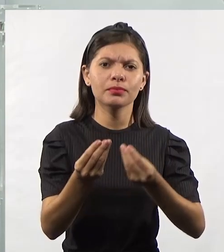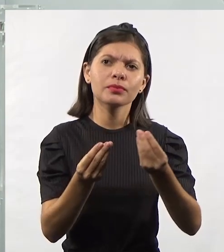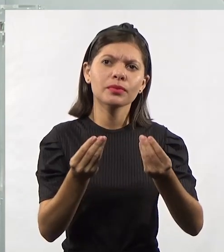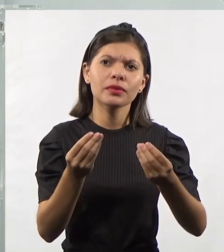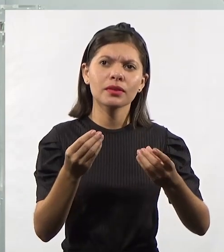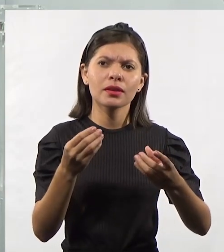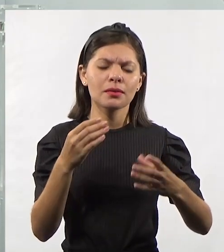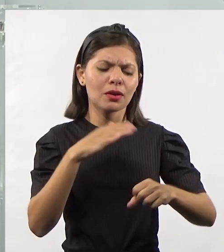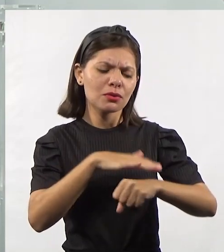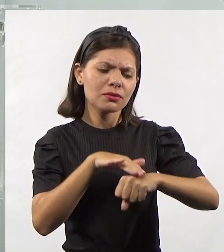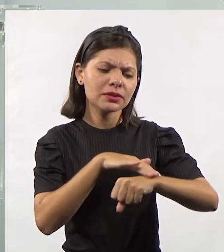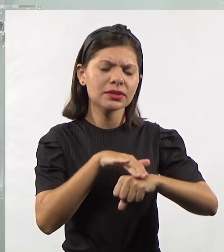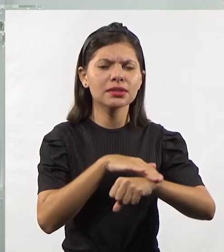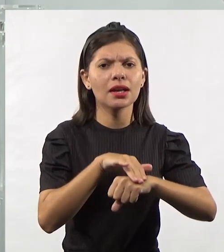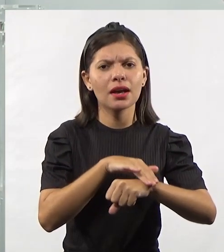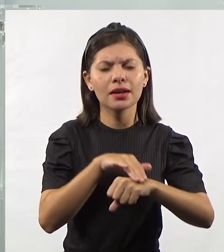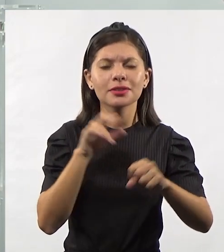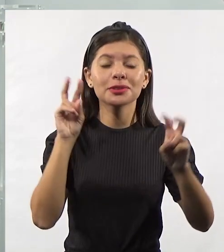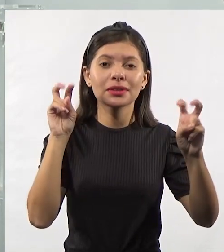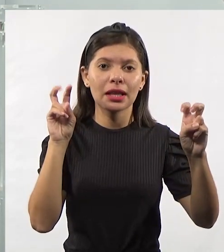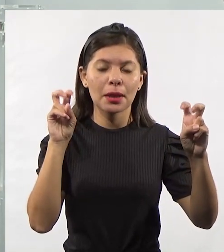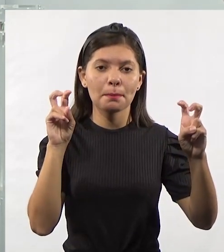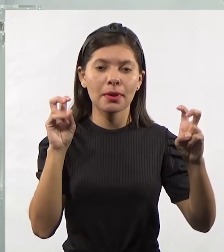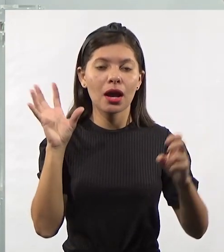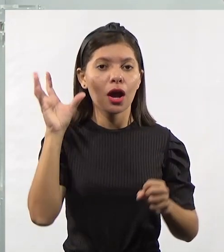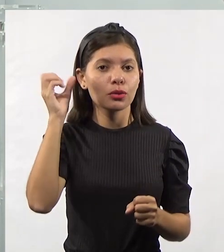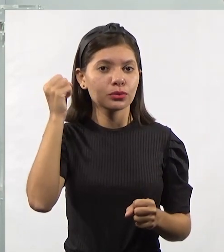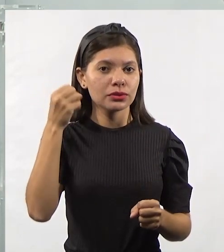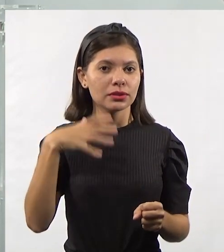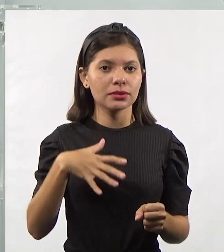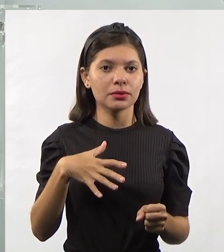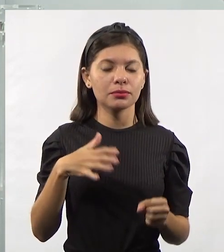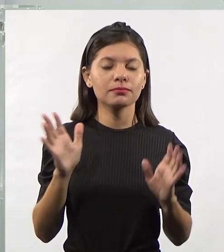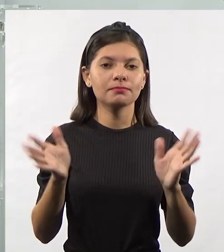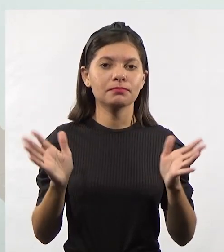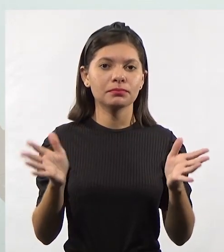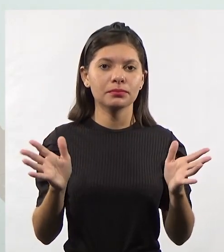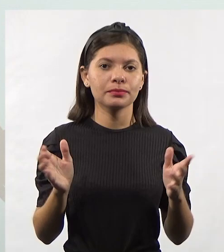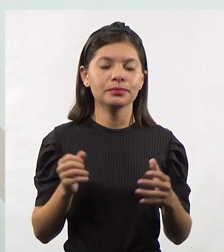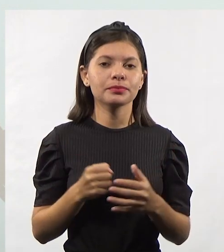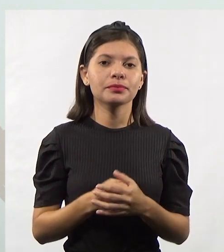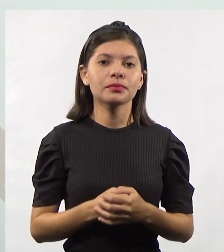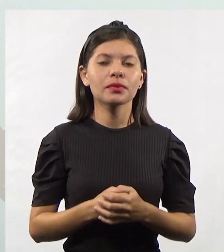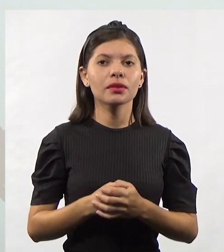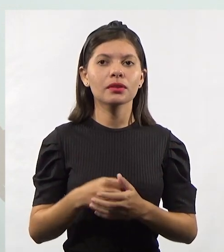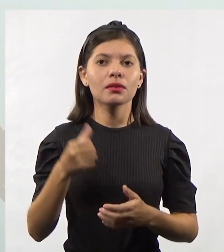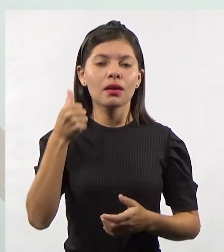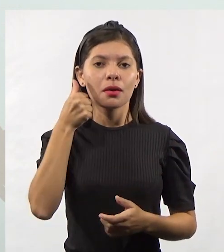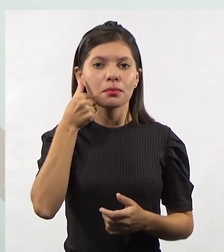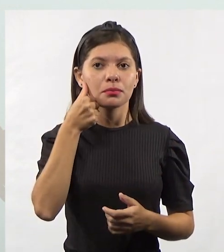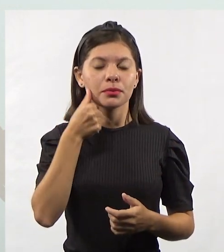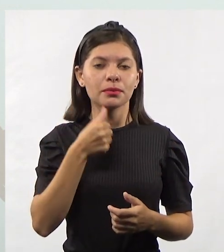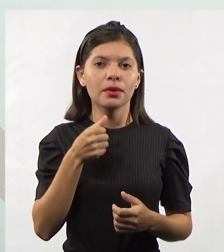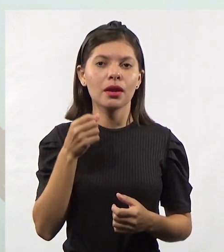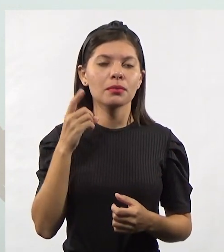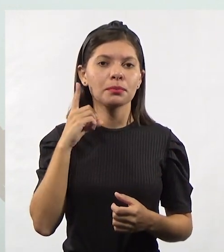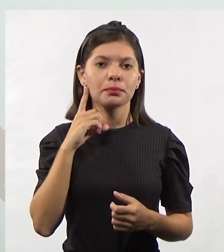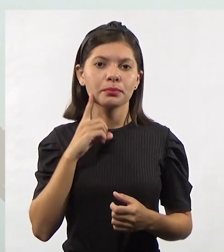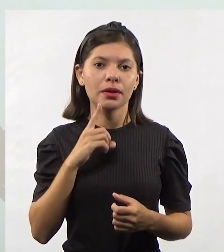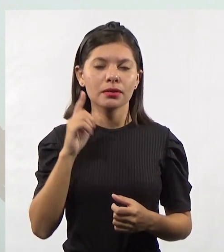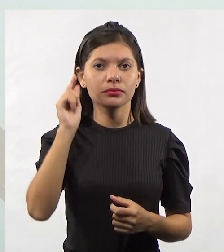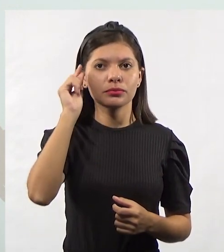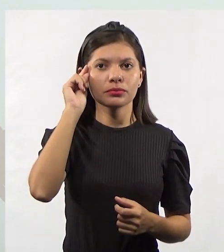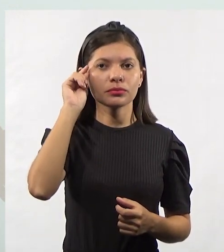discutir esse assunto e conversar a respeito passarei a minha áudio descrição Eu sou uma mulher parda de